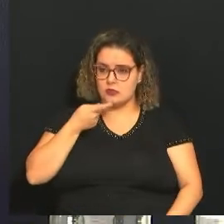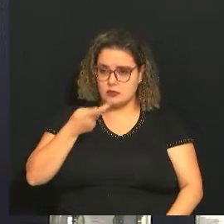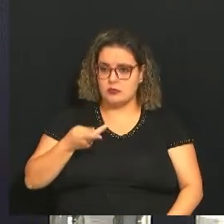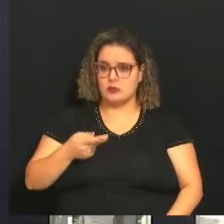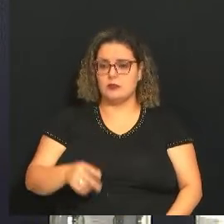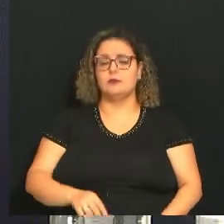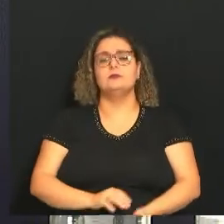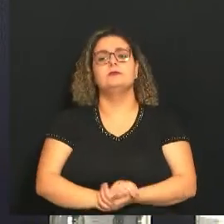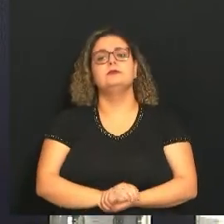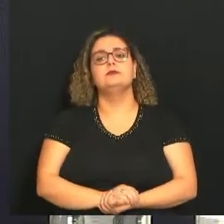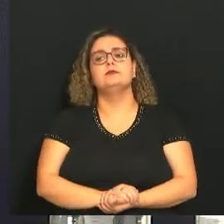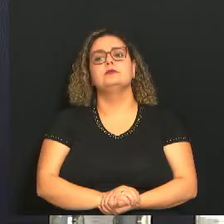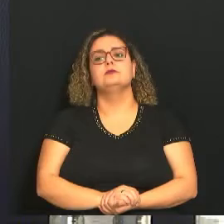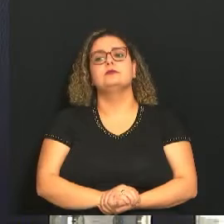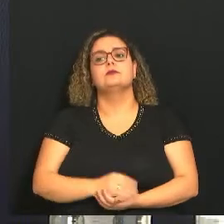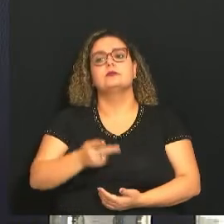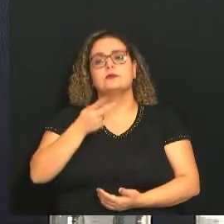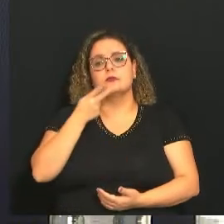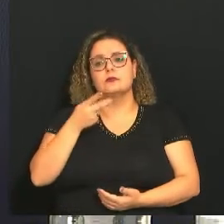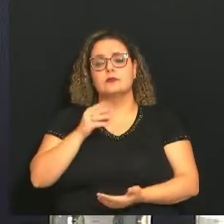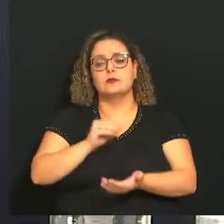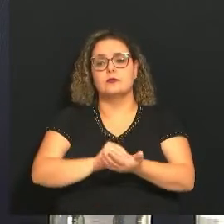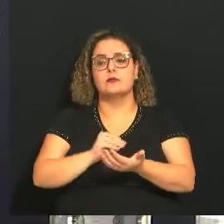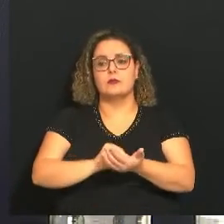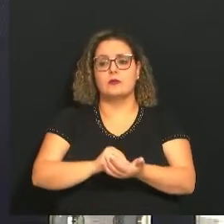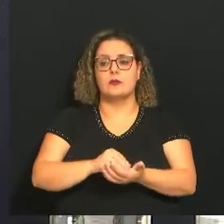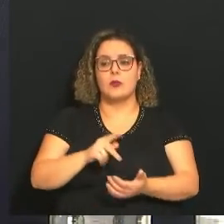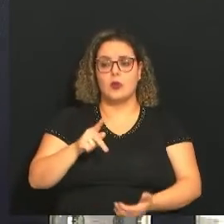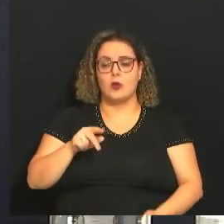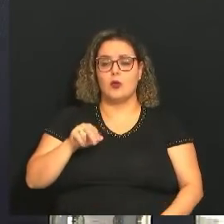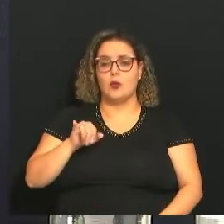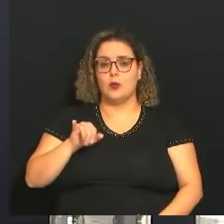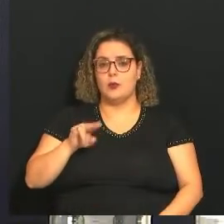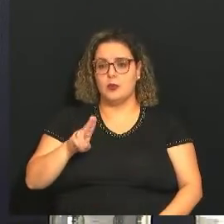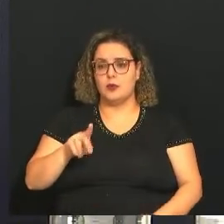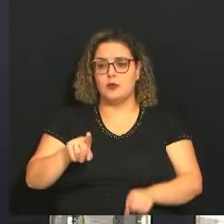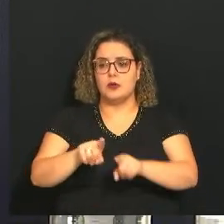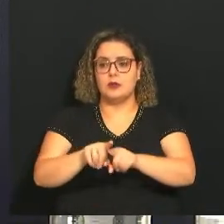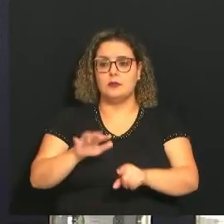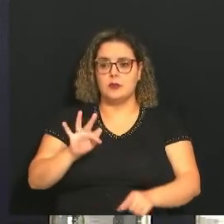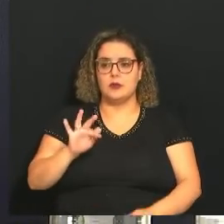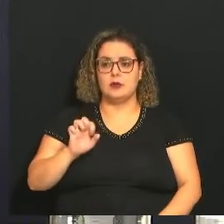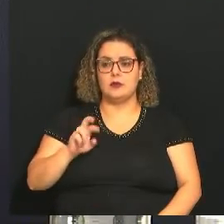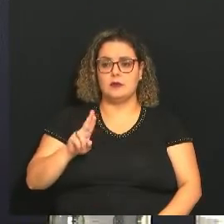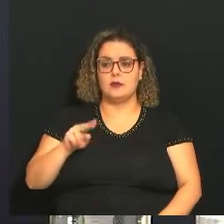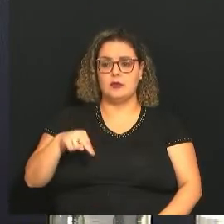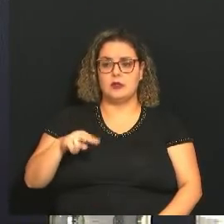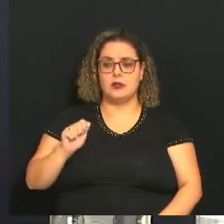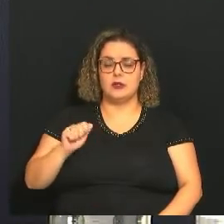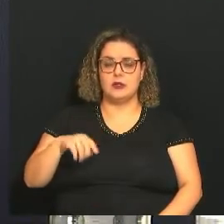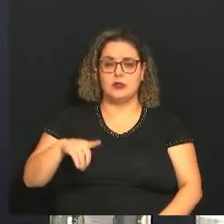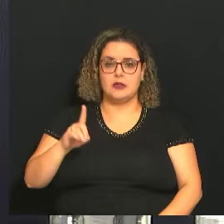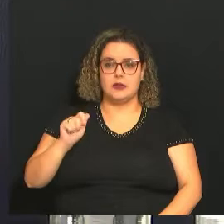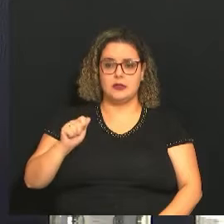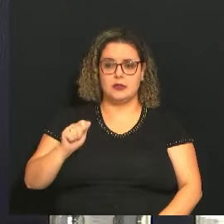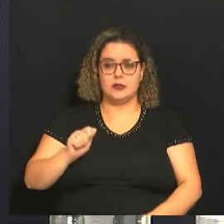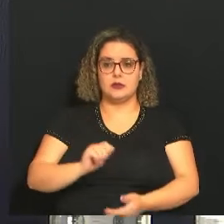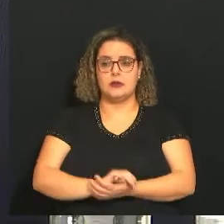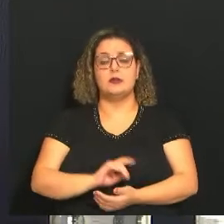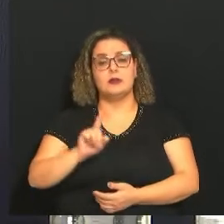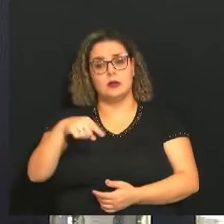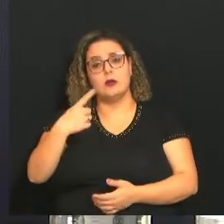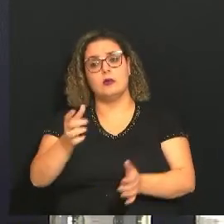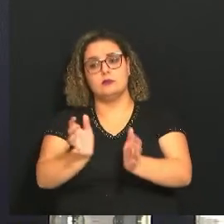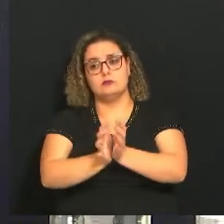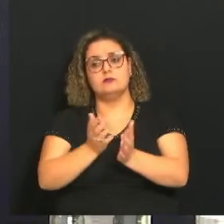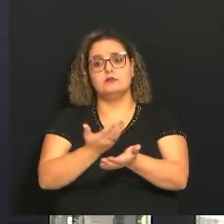aqui, o Pio, a Fernanda, que tocou bastante também nesse assunto, né? Só trazer um exemplo, porque na próxima reunião da Comissão de Estudos, a